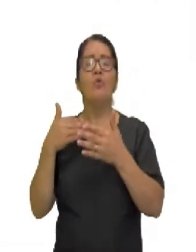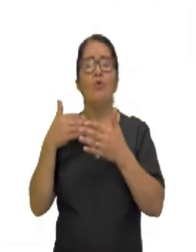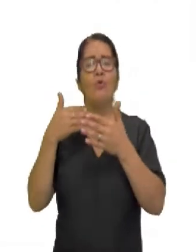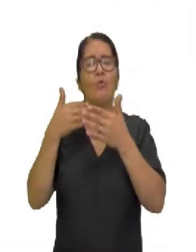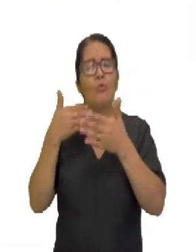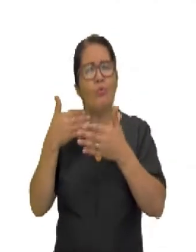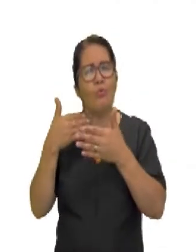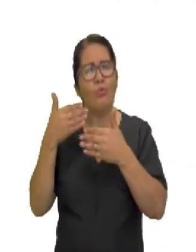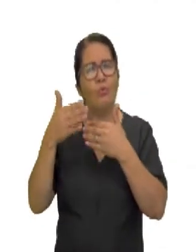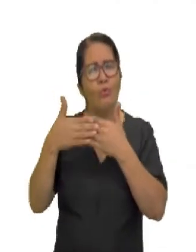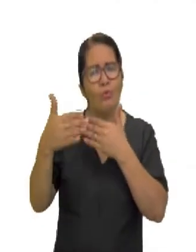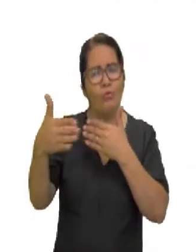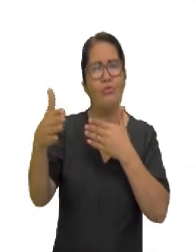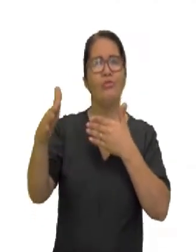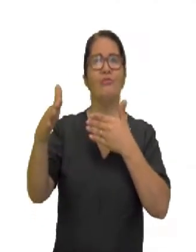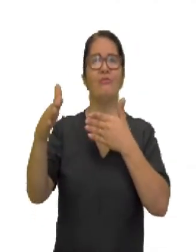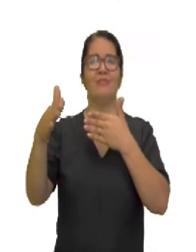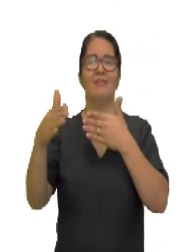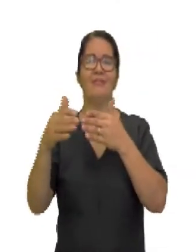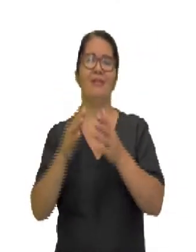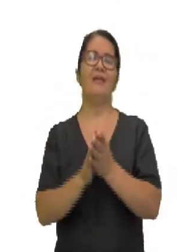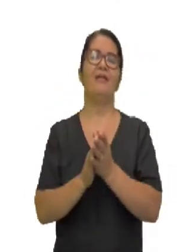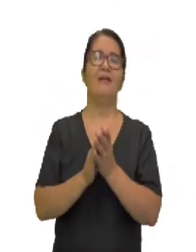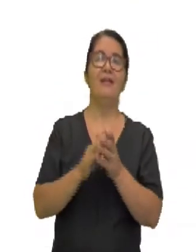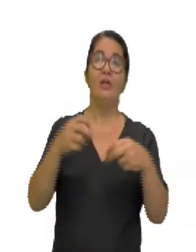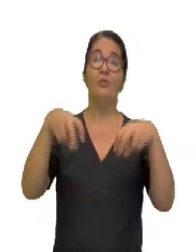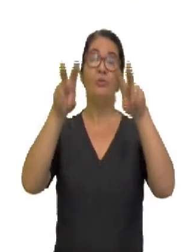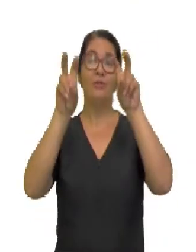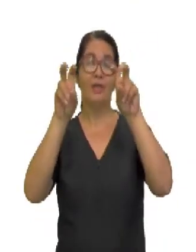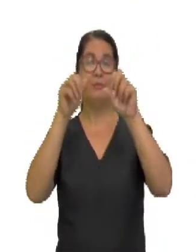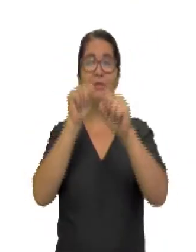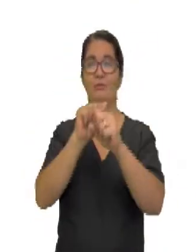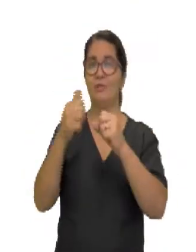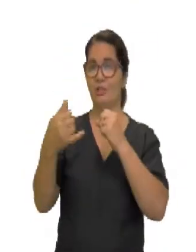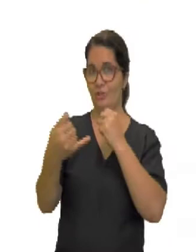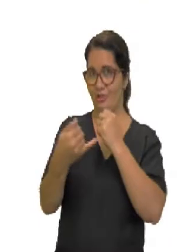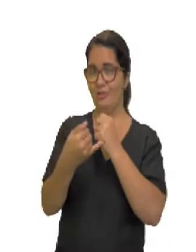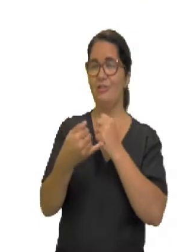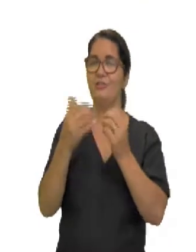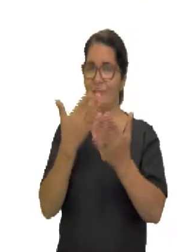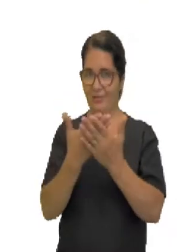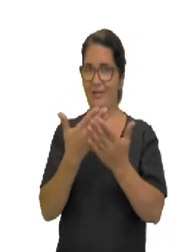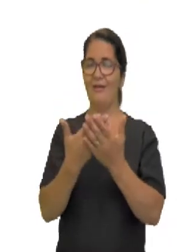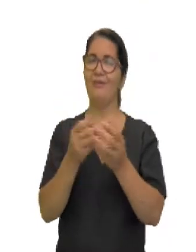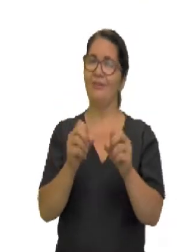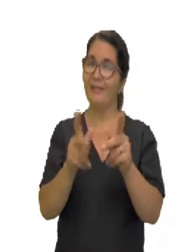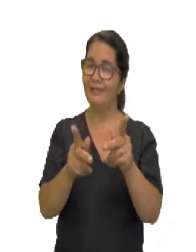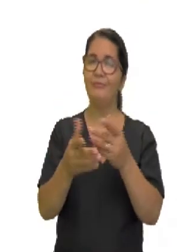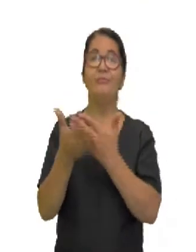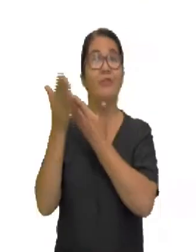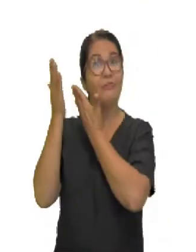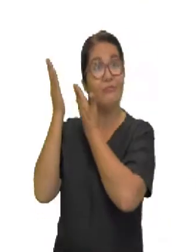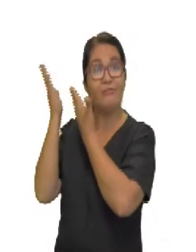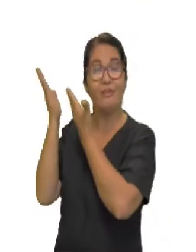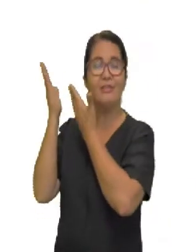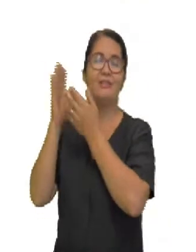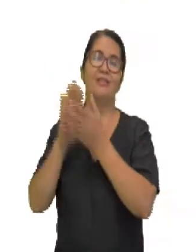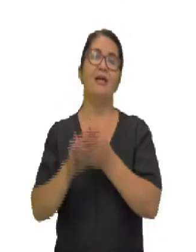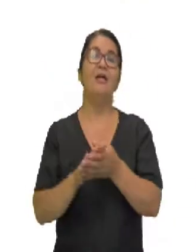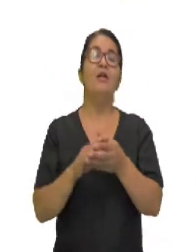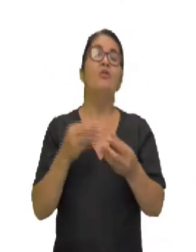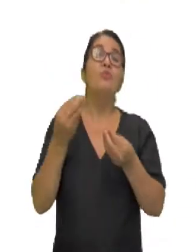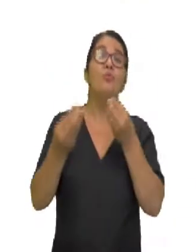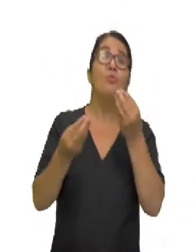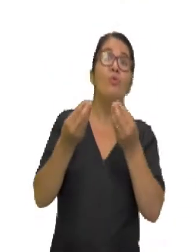continuidade naquele assunto dos adjetivos. Então, vamos observar. Aqui nos adjetivos, parte 2, nós